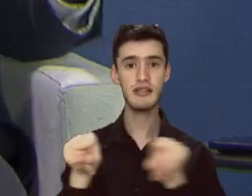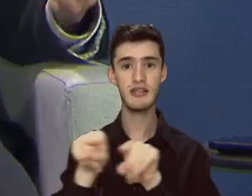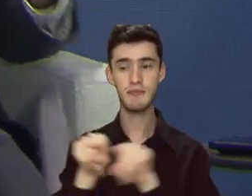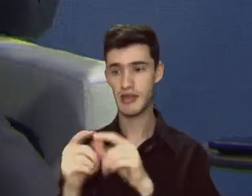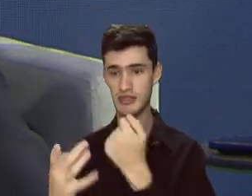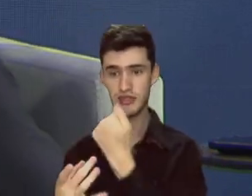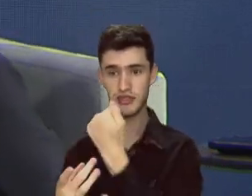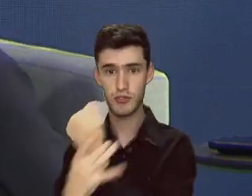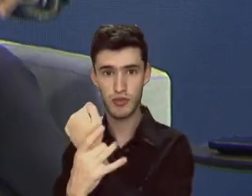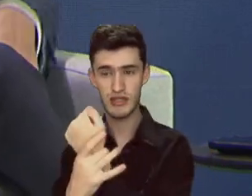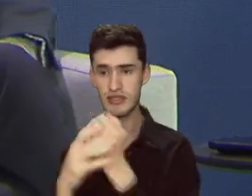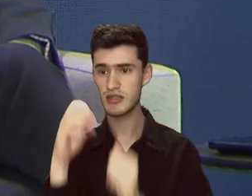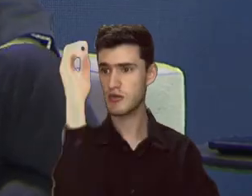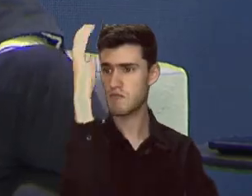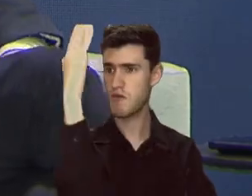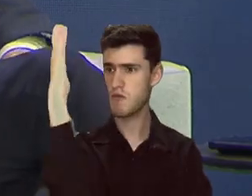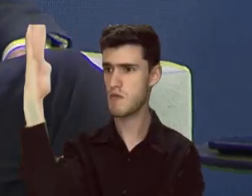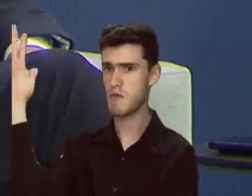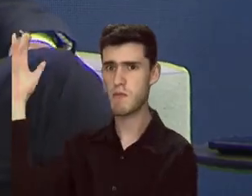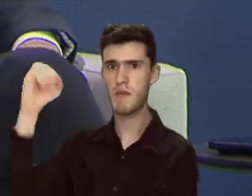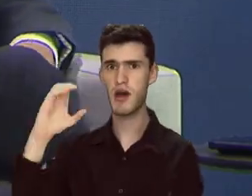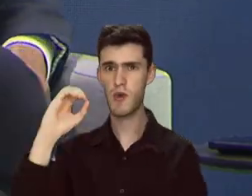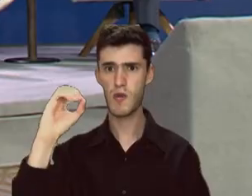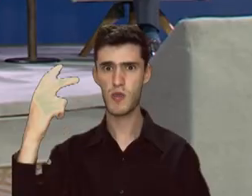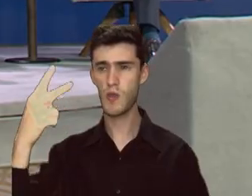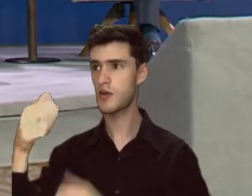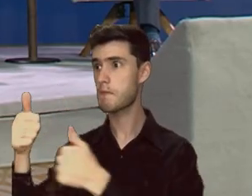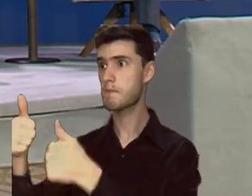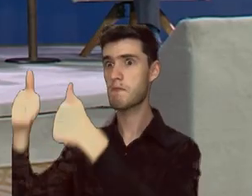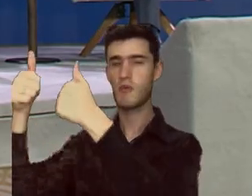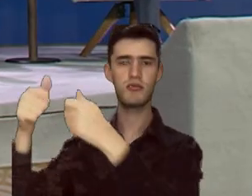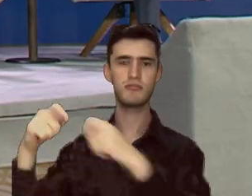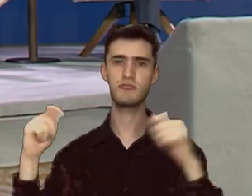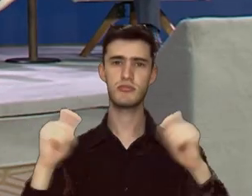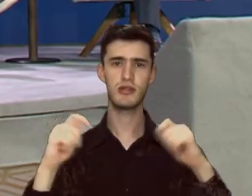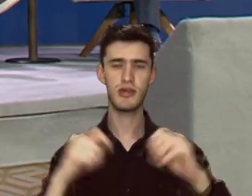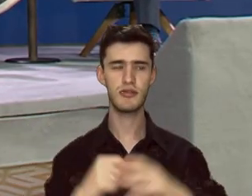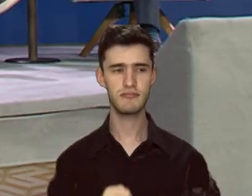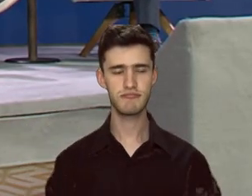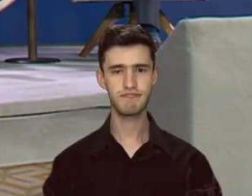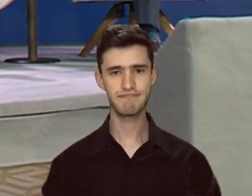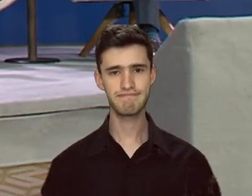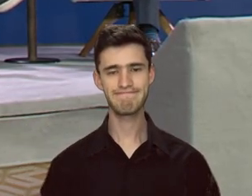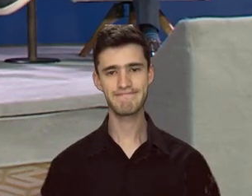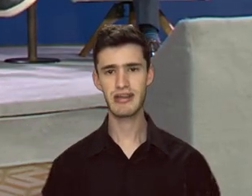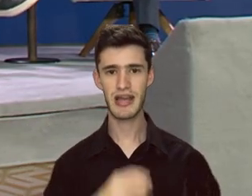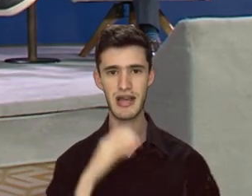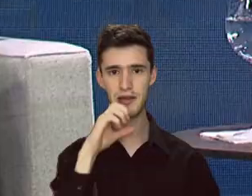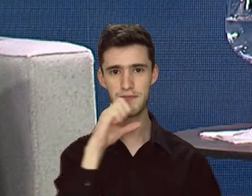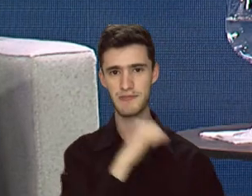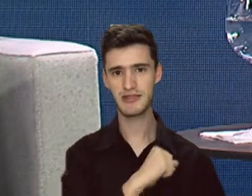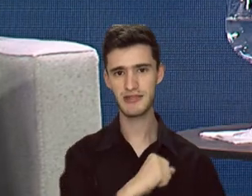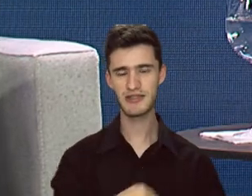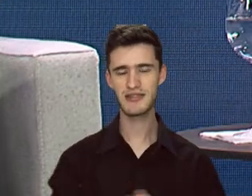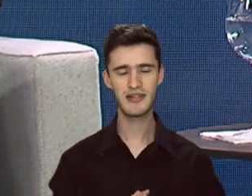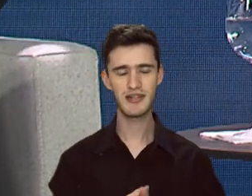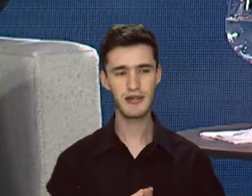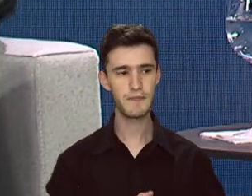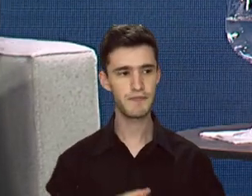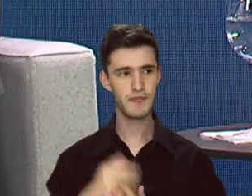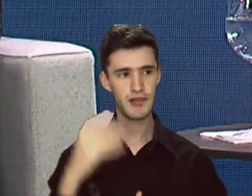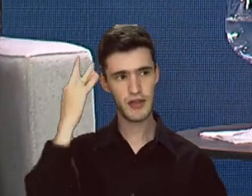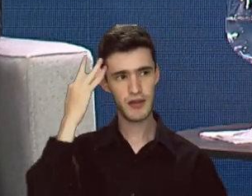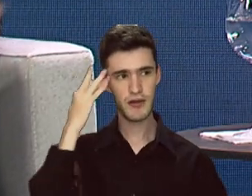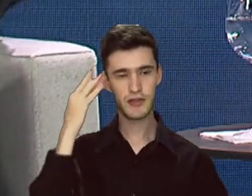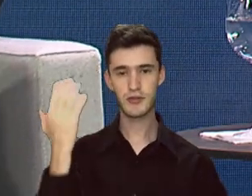manejo de carbono através dessas áreas que a gente tem para reflorestar rapidinho passa no Fuxico aqui acho que o preço vai dar a